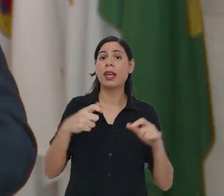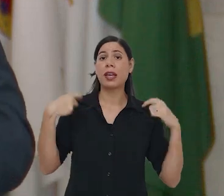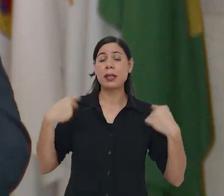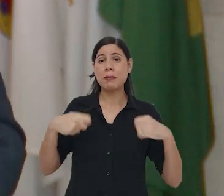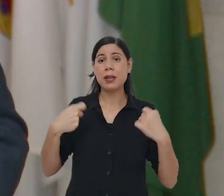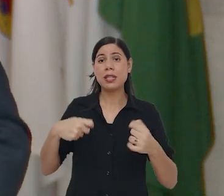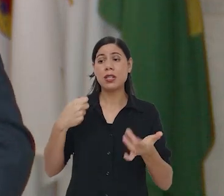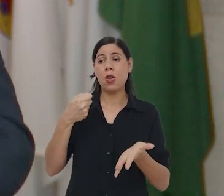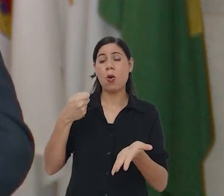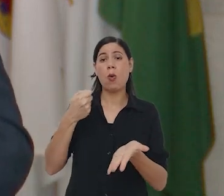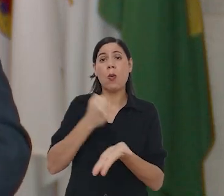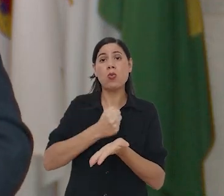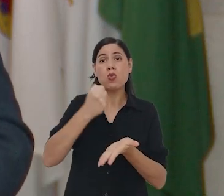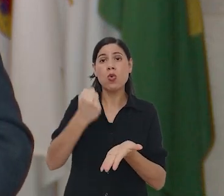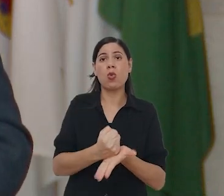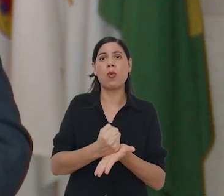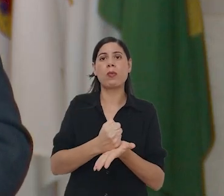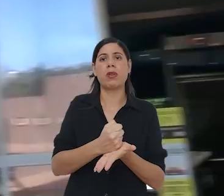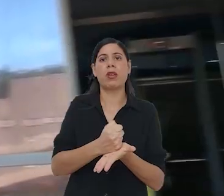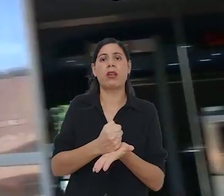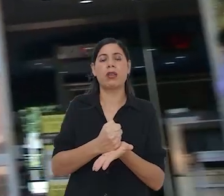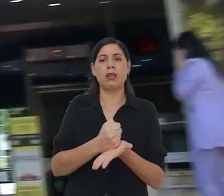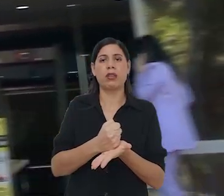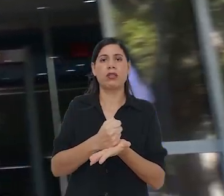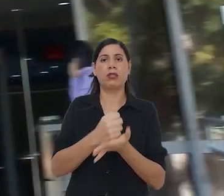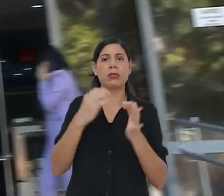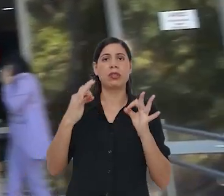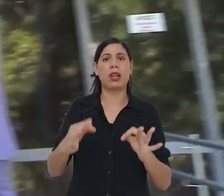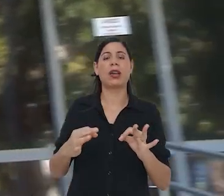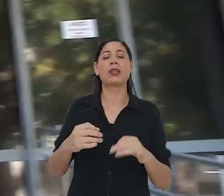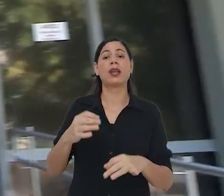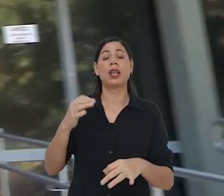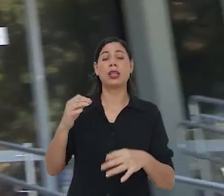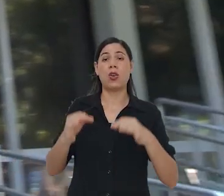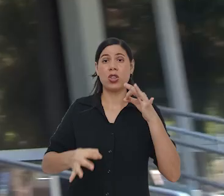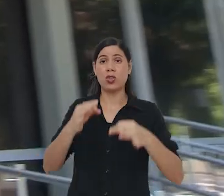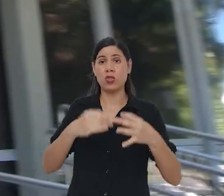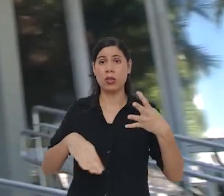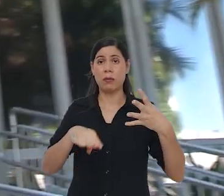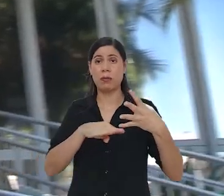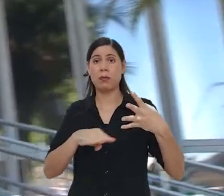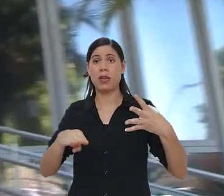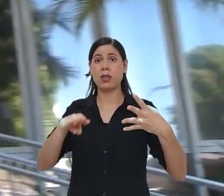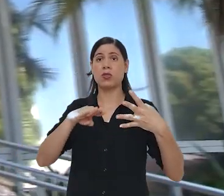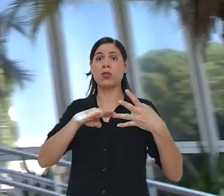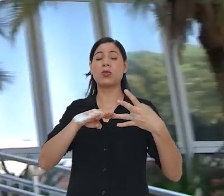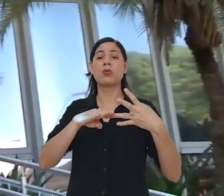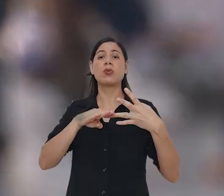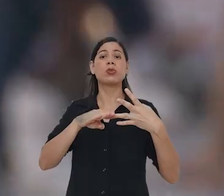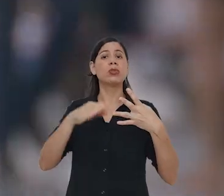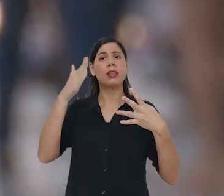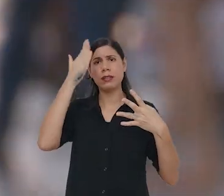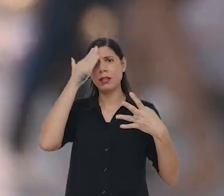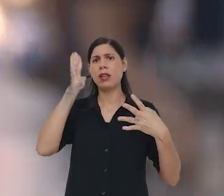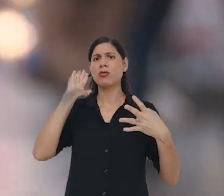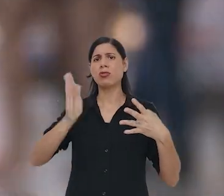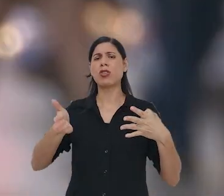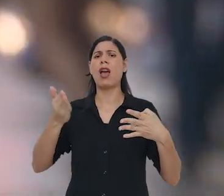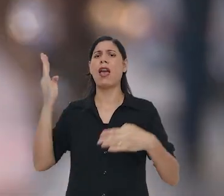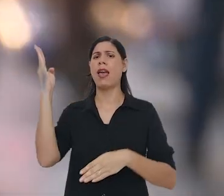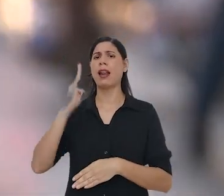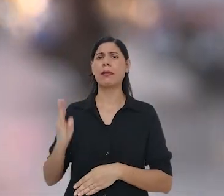de nacionalidade para sanar a dúvida. Na justiça, em primeiro e segundo graus, os magistrados entenderam que ela é brasileira